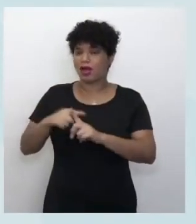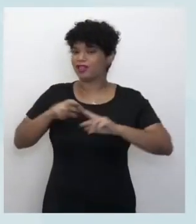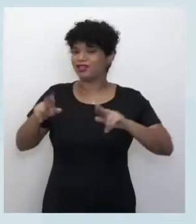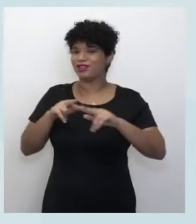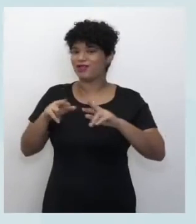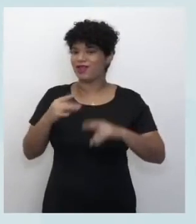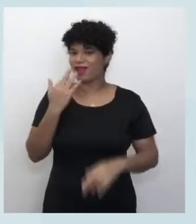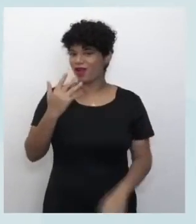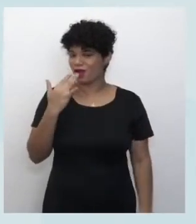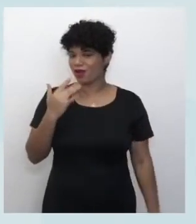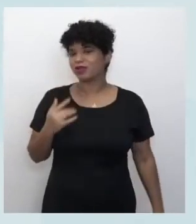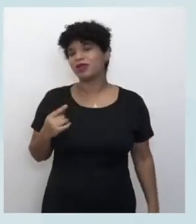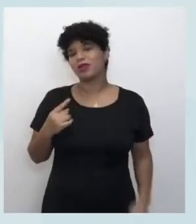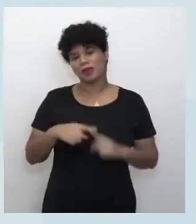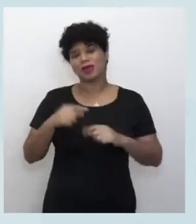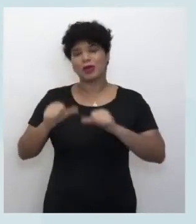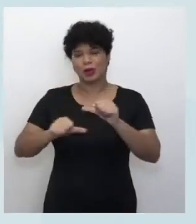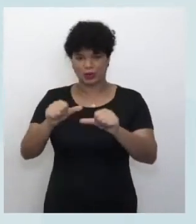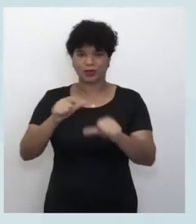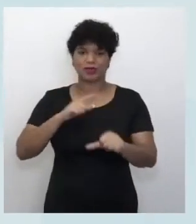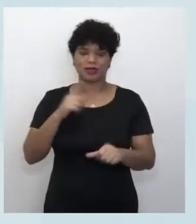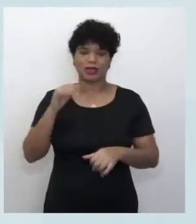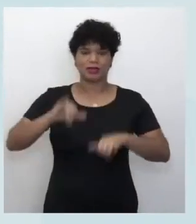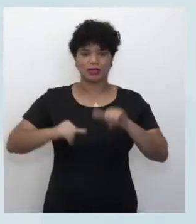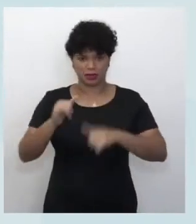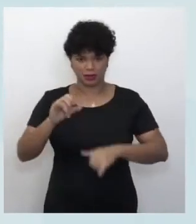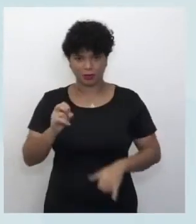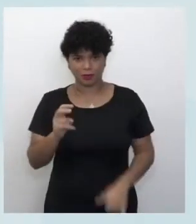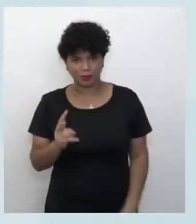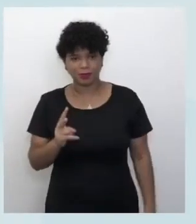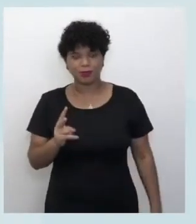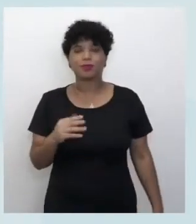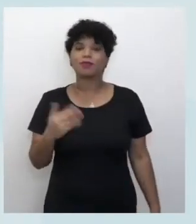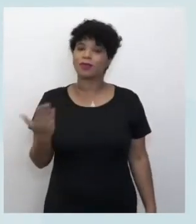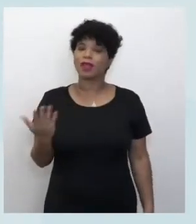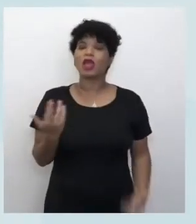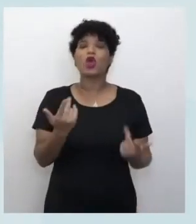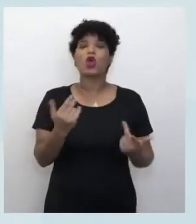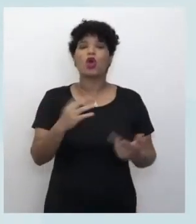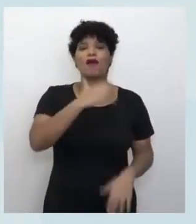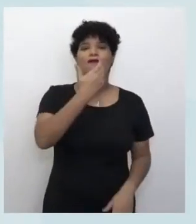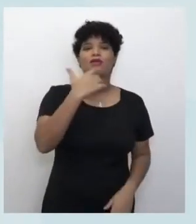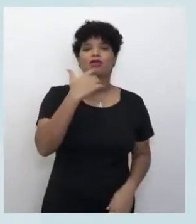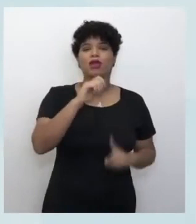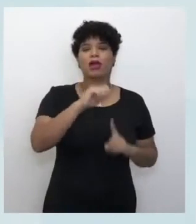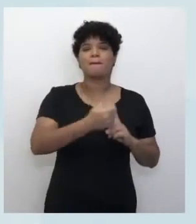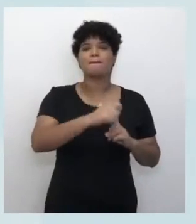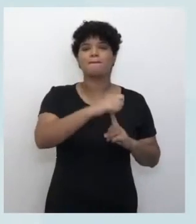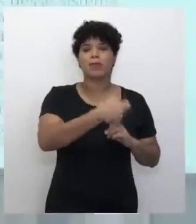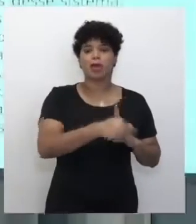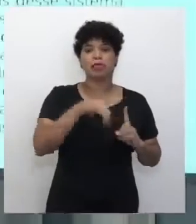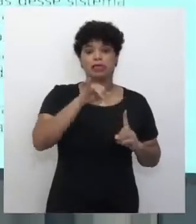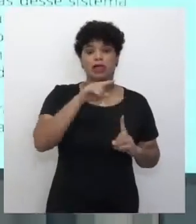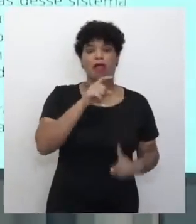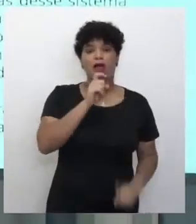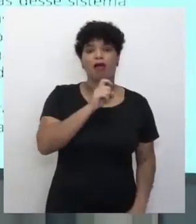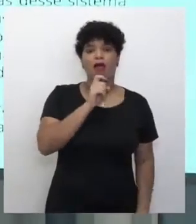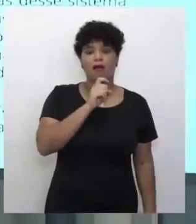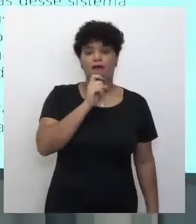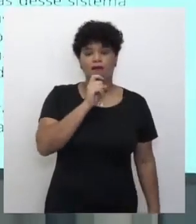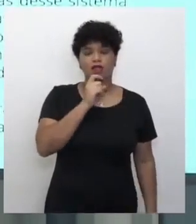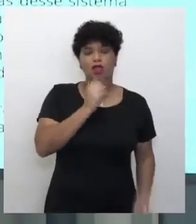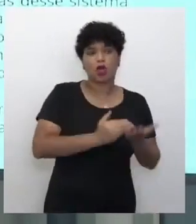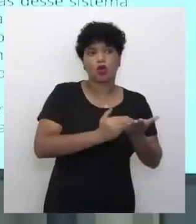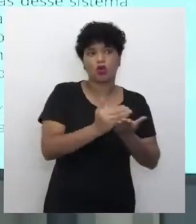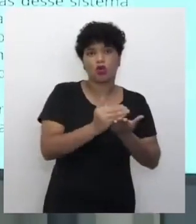ocorreu uma transformação química, certo? A banana também, a banana verde, né, o processo inicial.